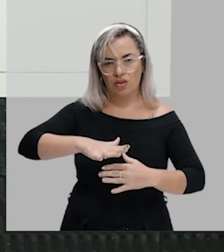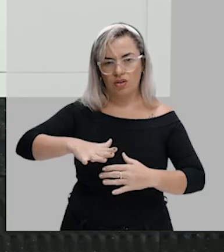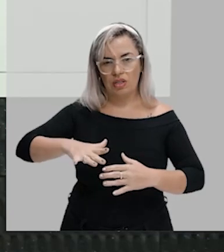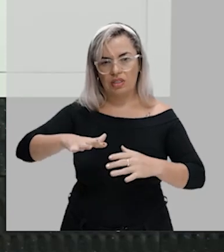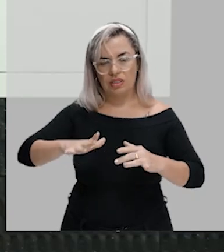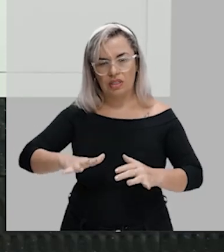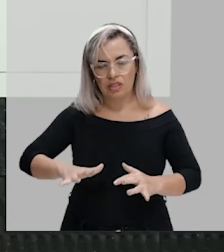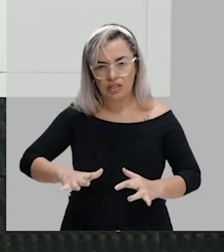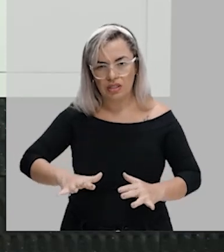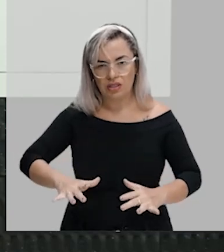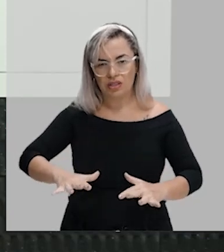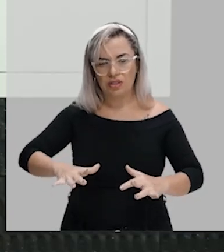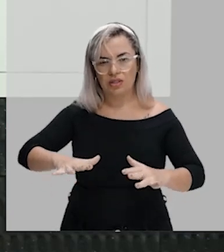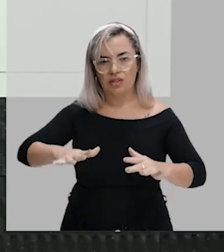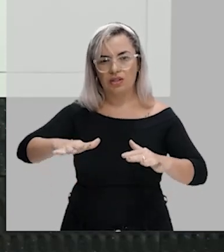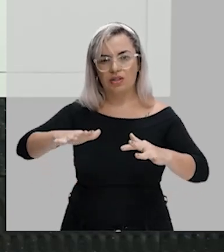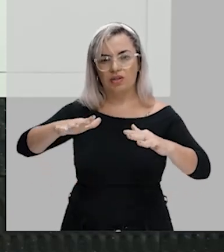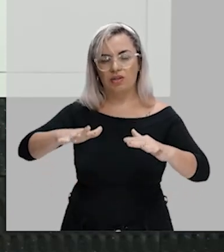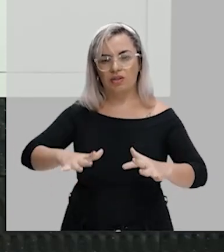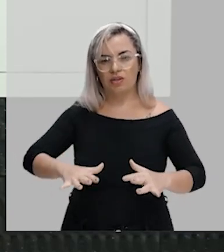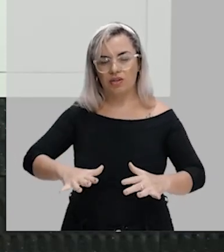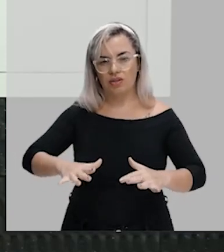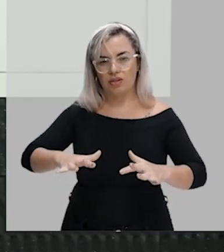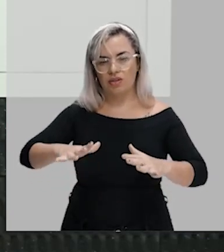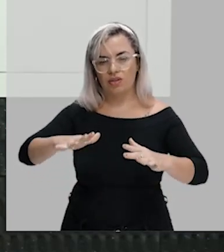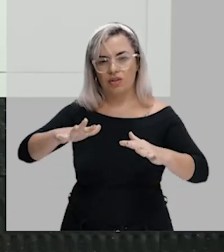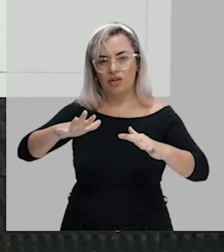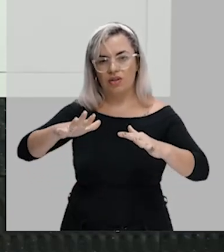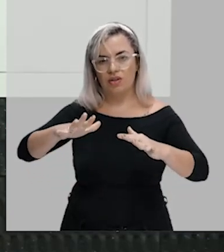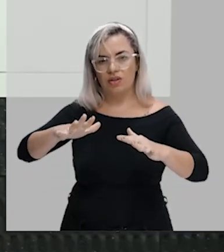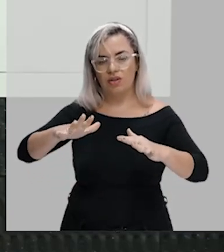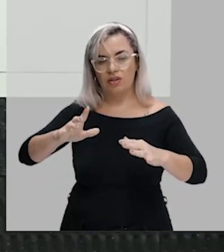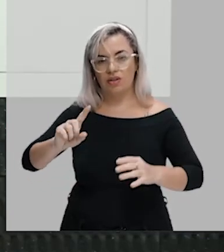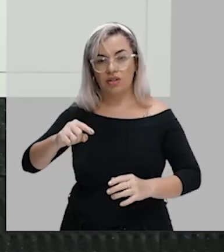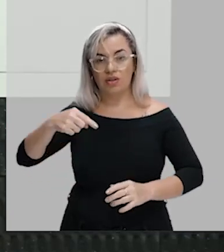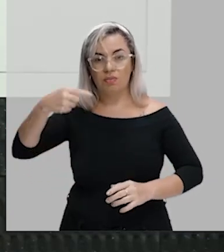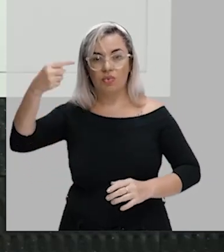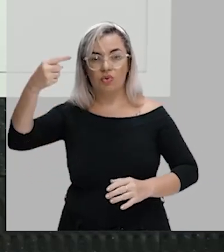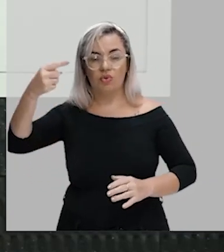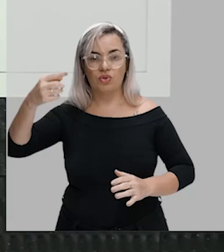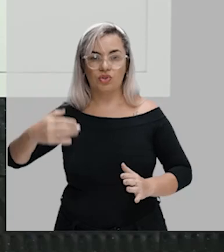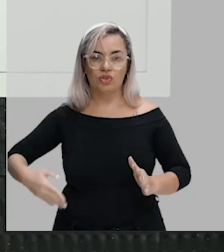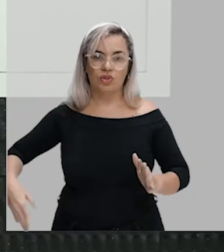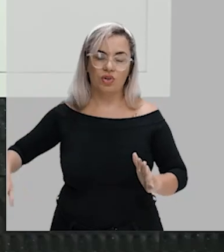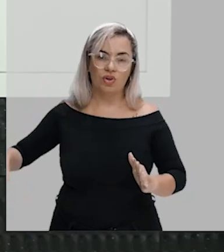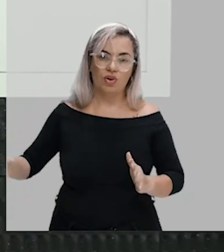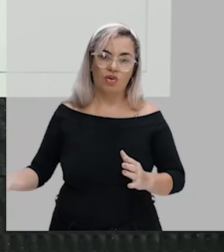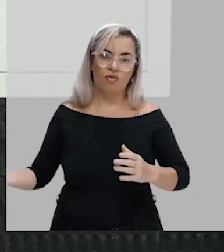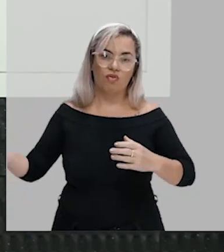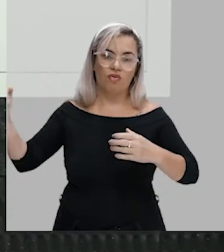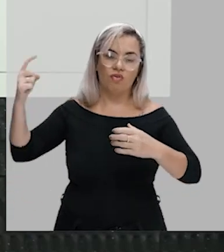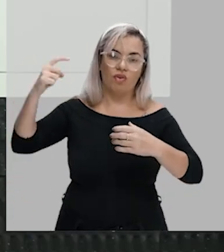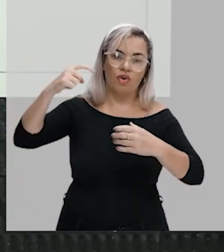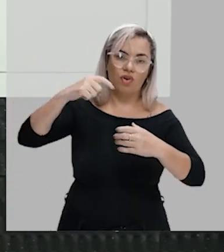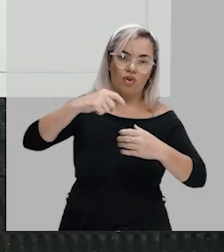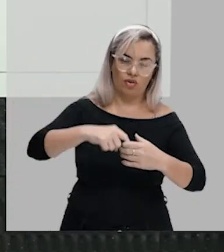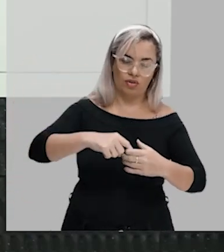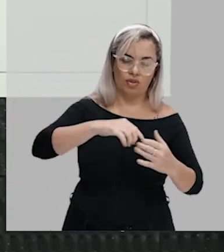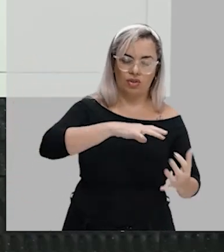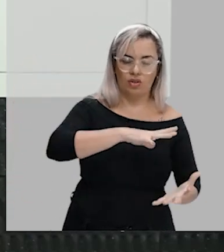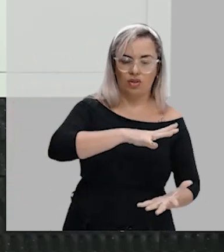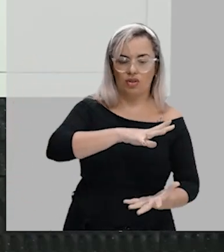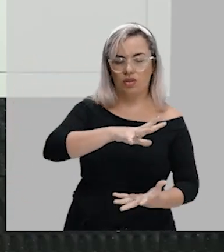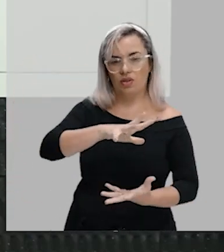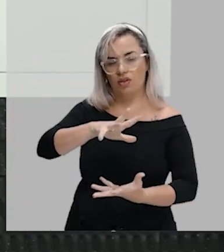É jogado para fora e refletido de volta para a Terra, tá certo? De forma em que essas ondas elas conseguem